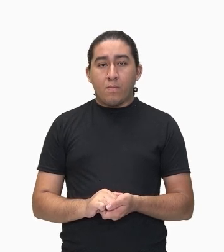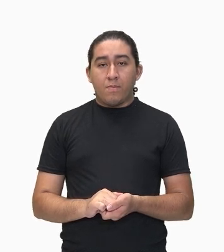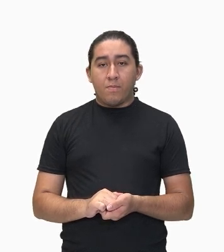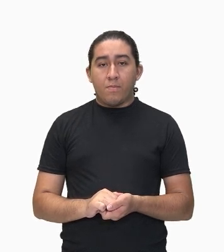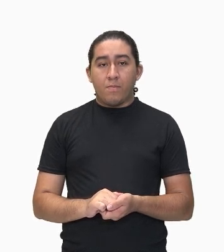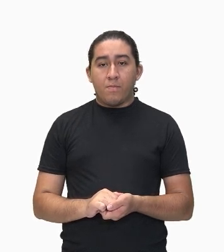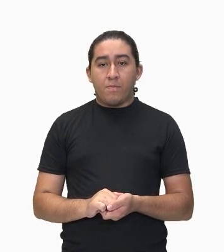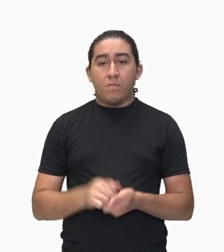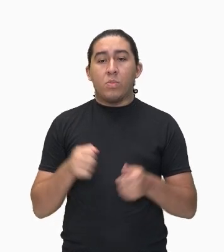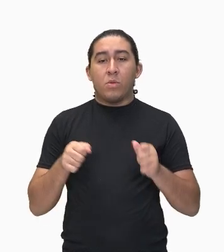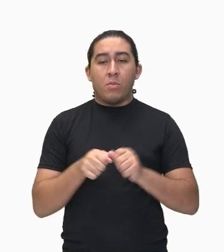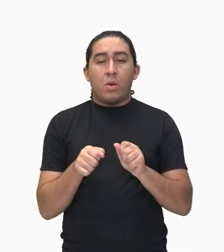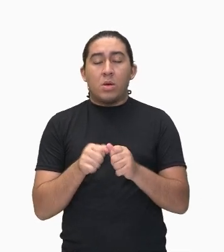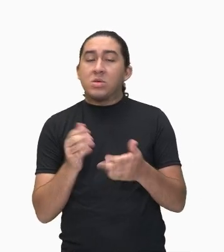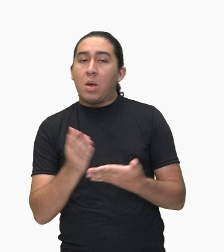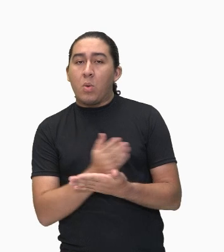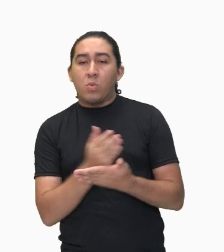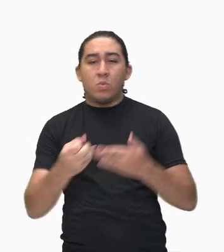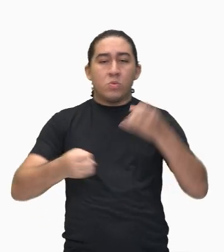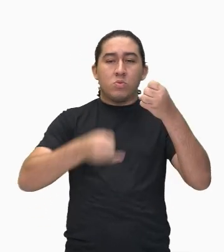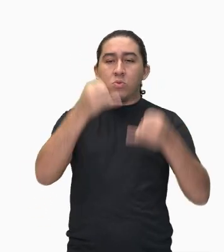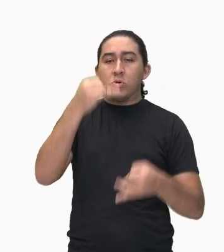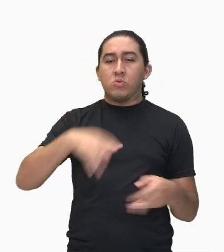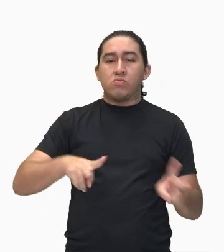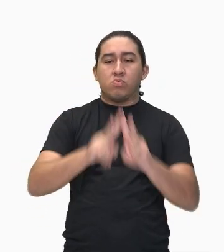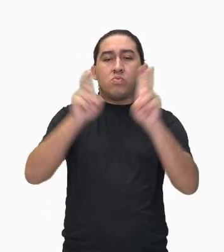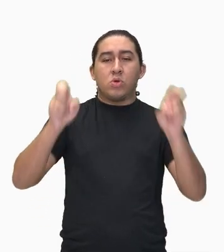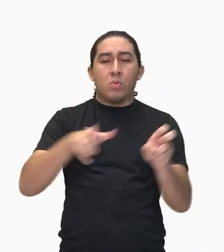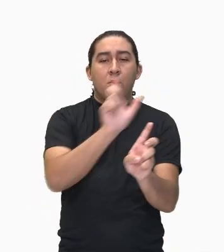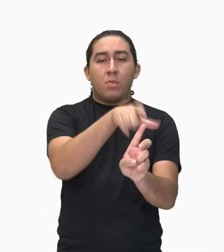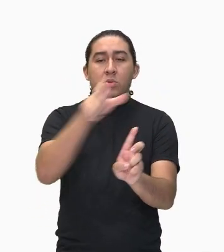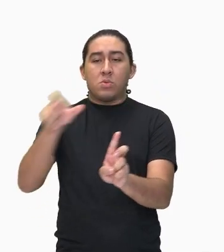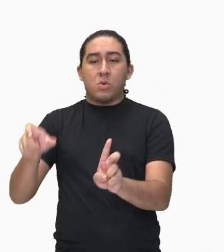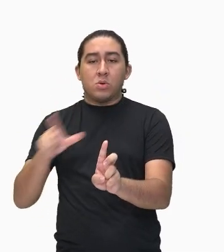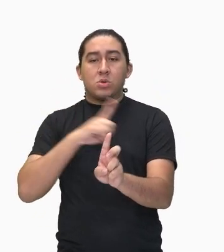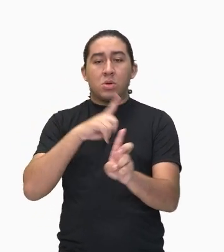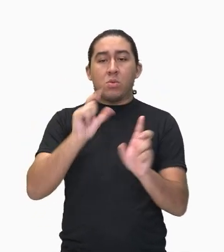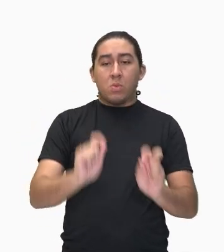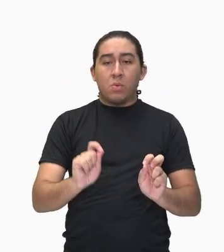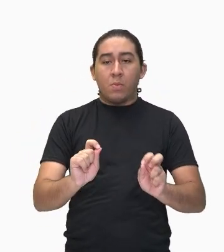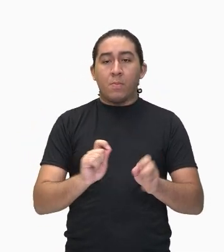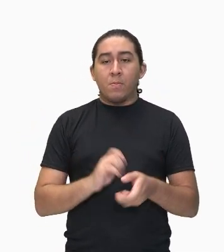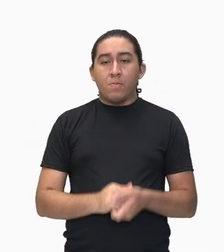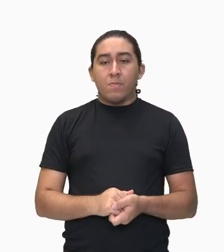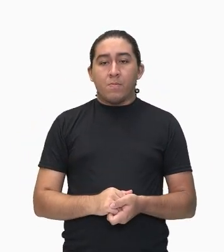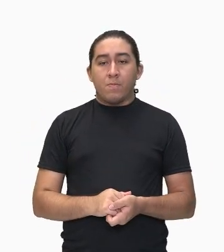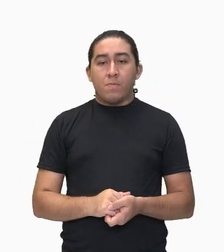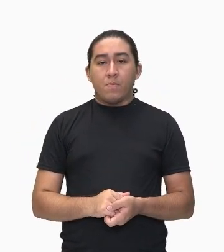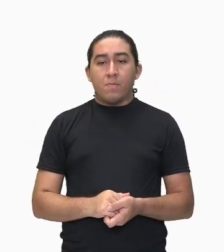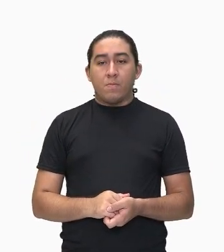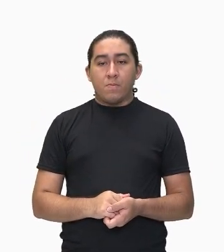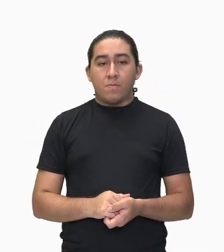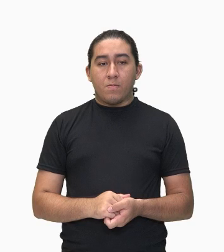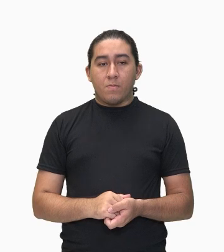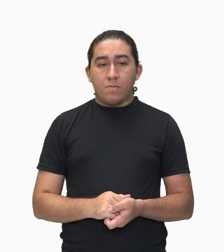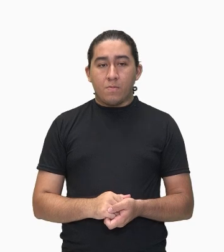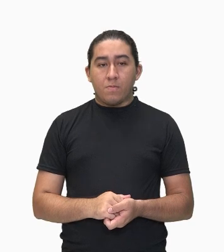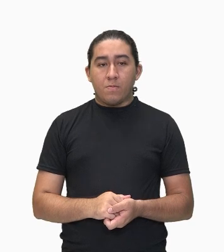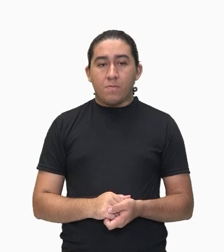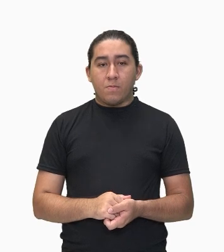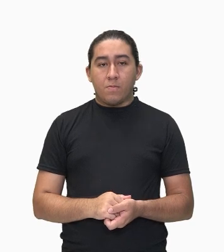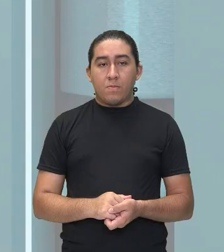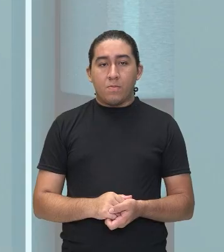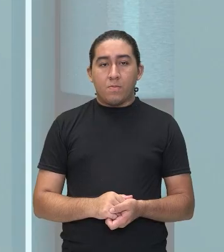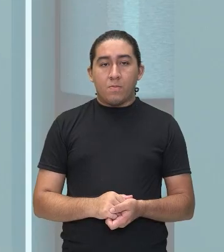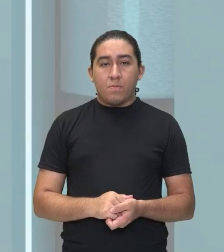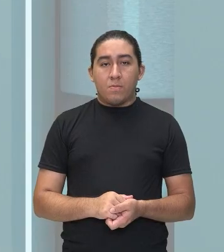pontuações a respeito da sua personagem, ele vai fazer uma análise profunda